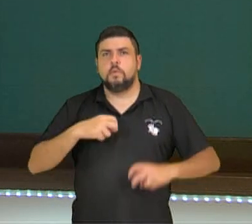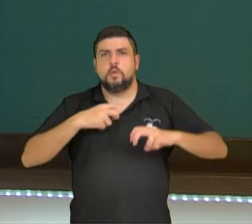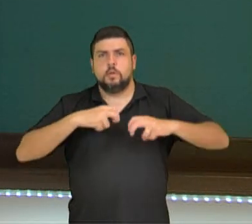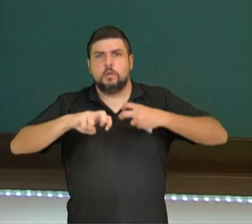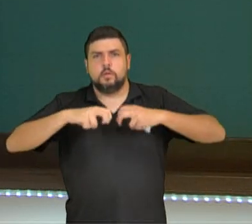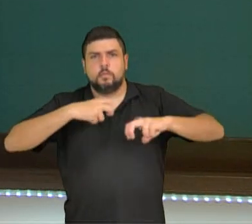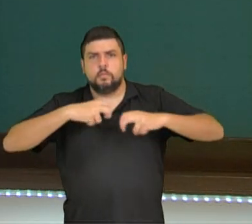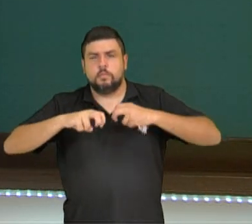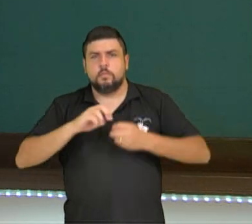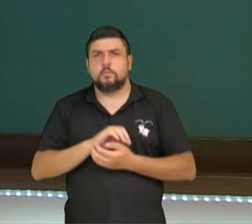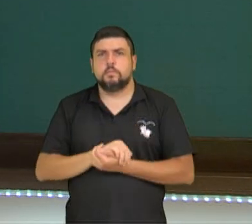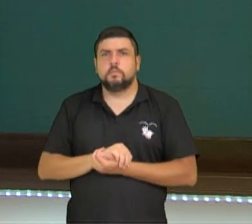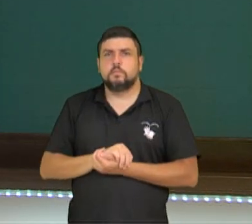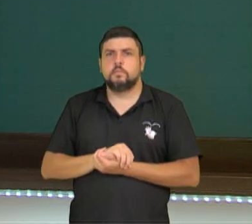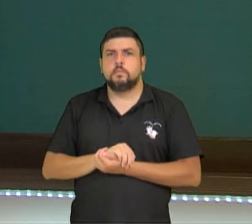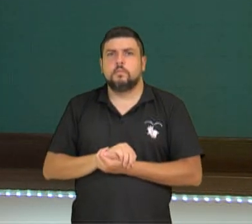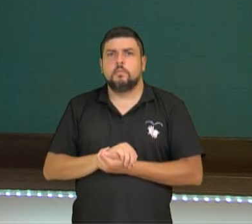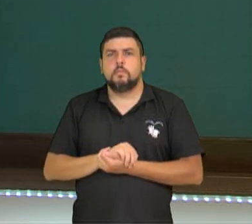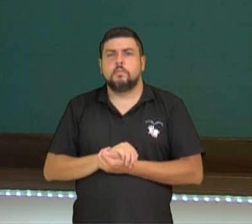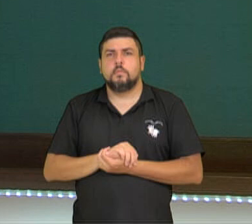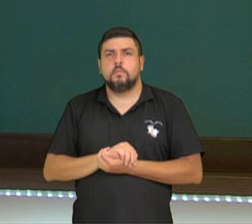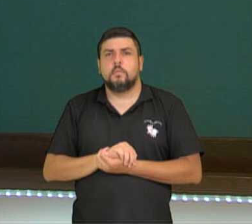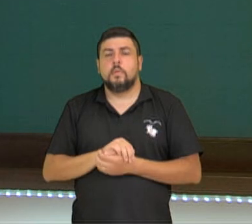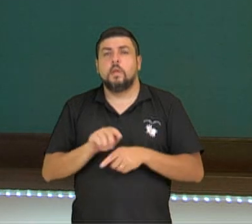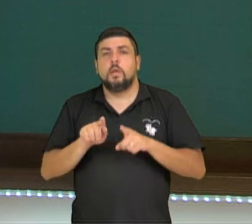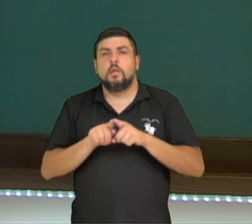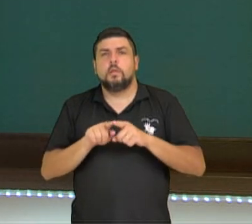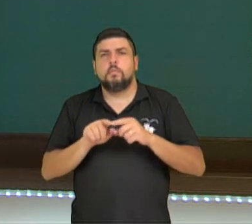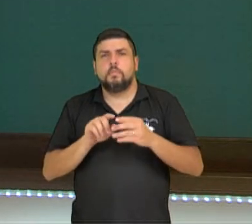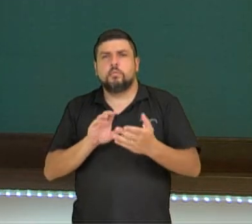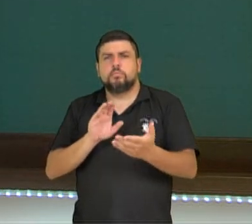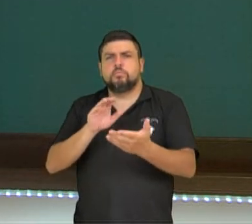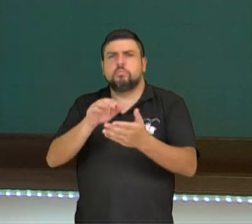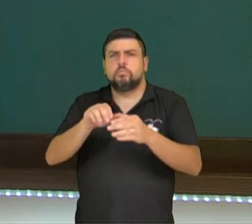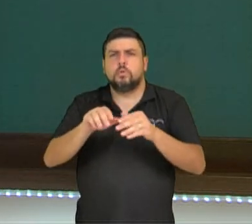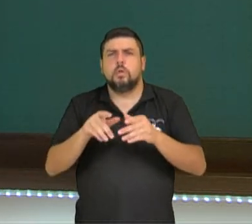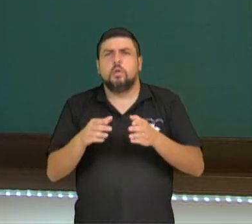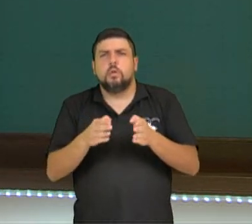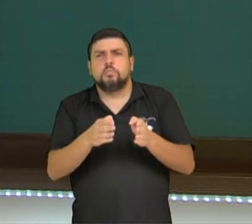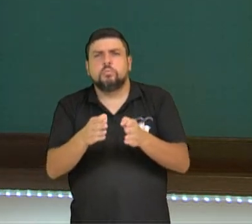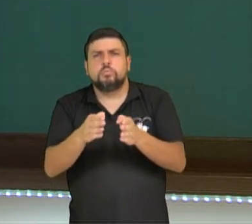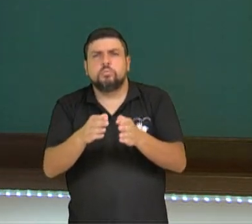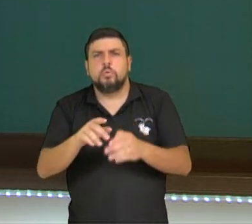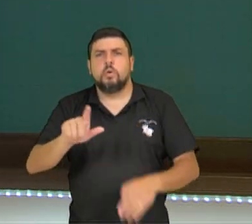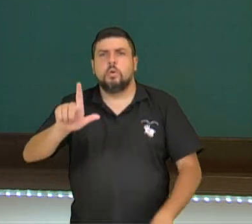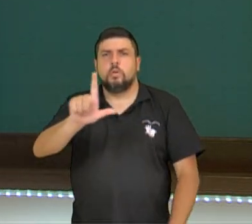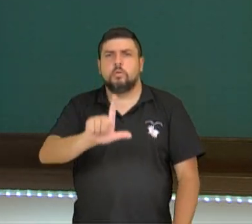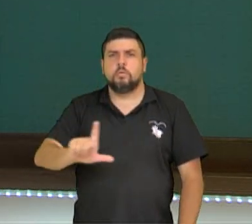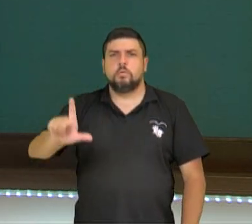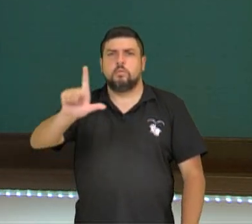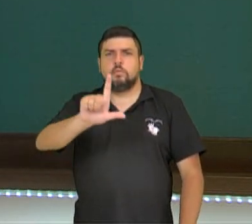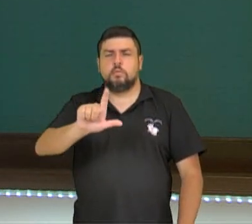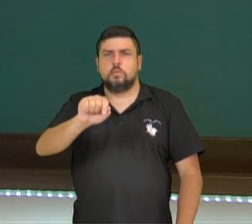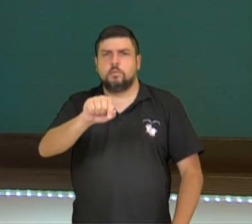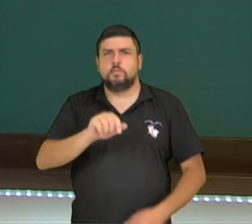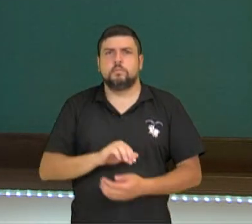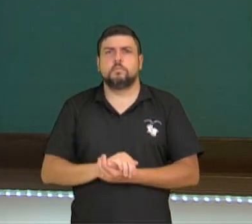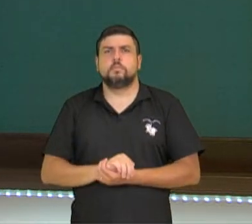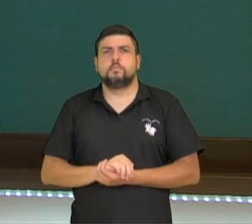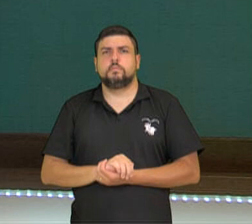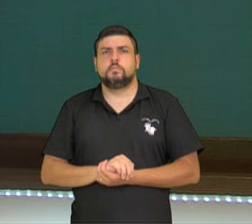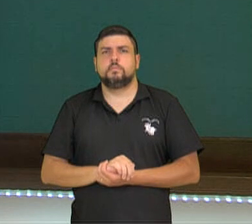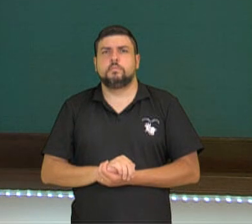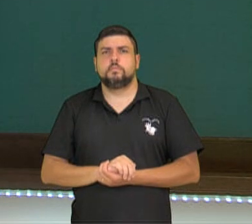Borba, lá mais acima nós vamos ter a cidade de Londrina, que está também dentro da bacia hidrográfica do